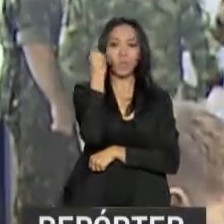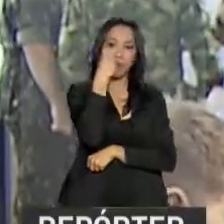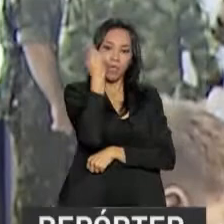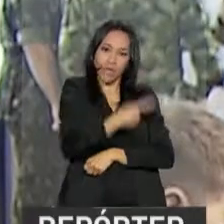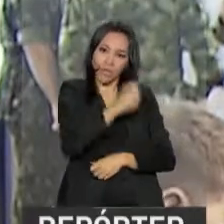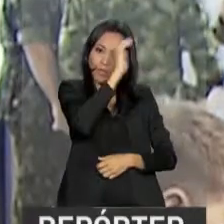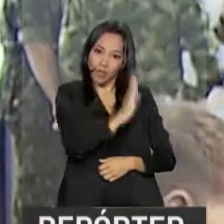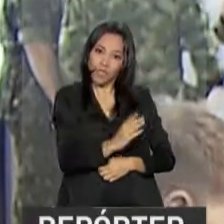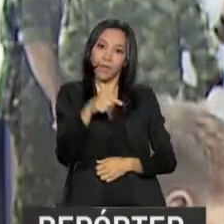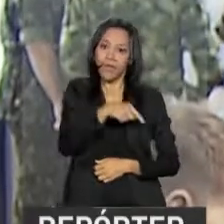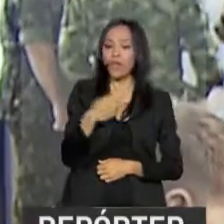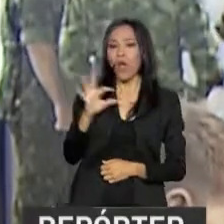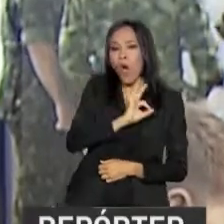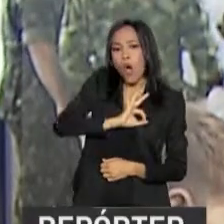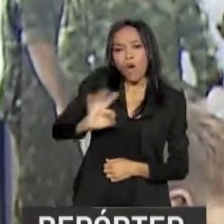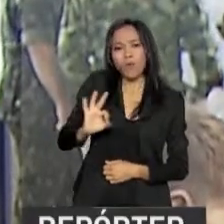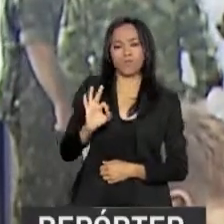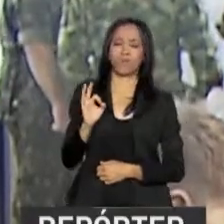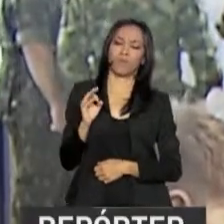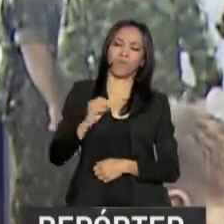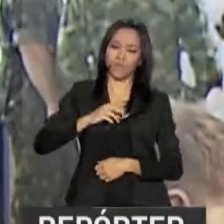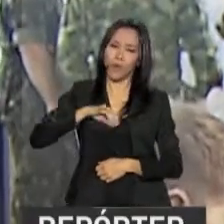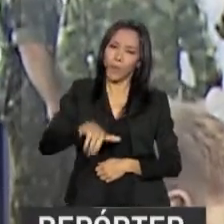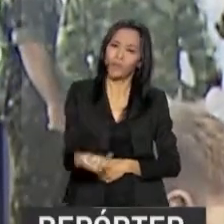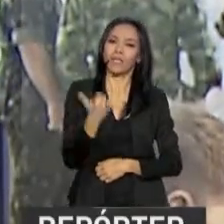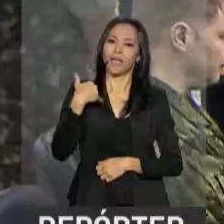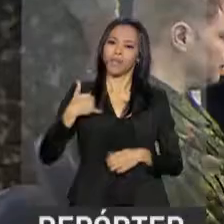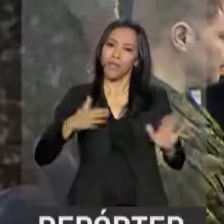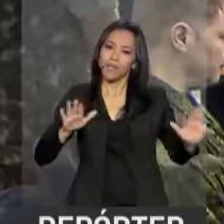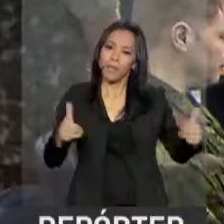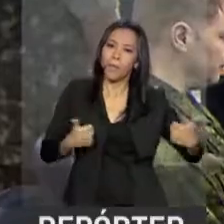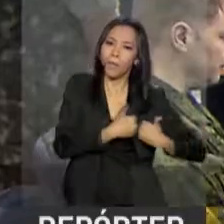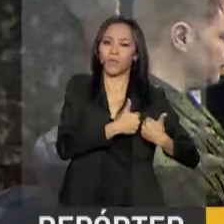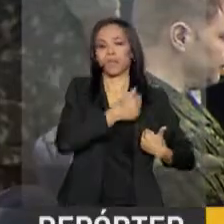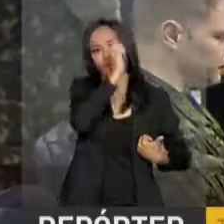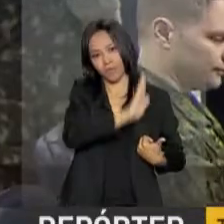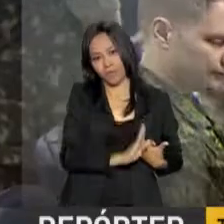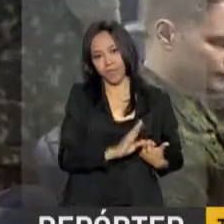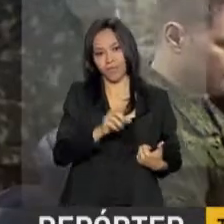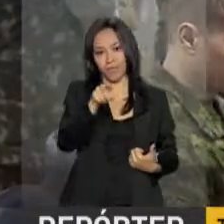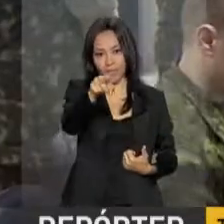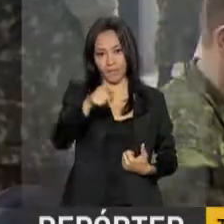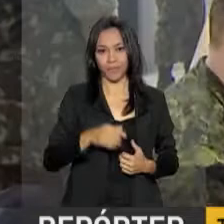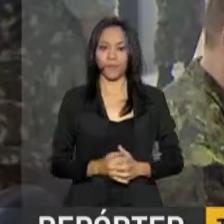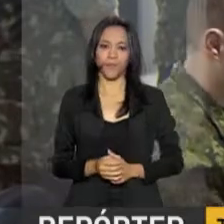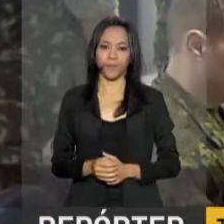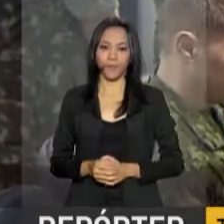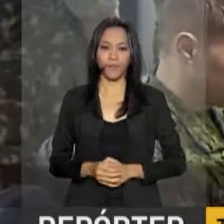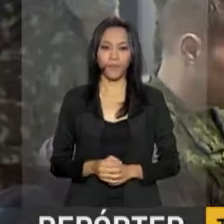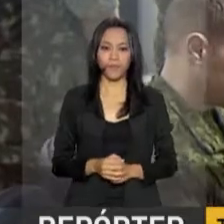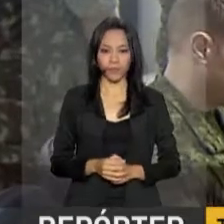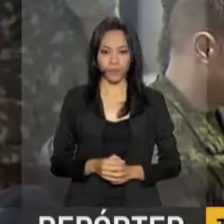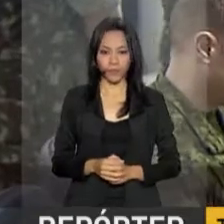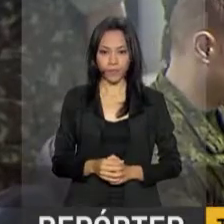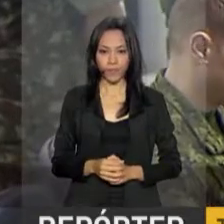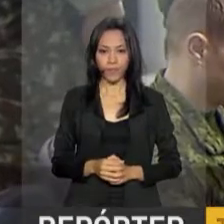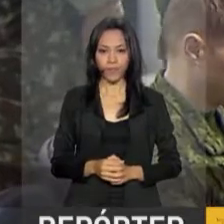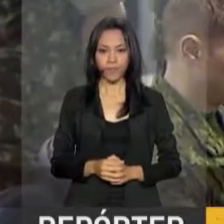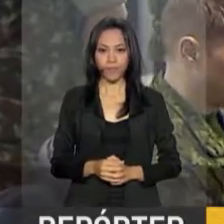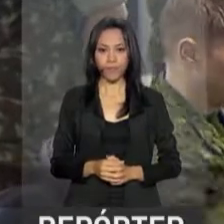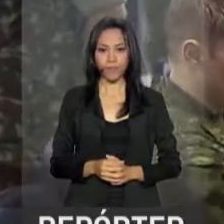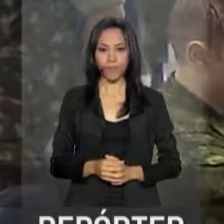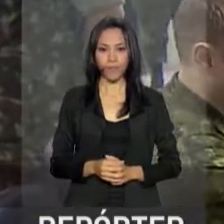ótima oportunidade para estreitar relações estão treinando entre a atual diretora para que tenhamos